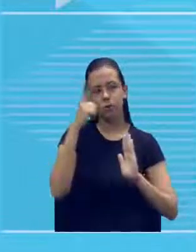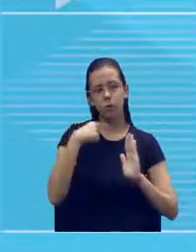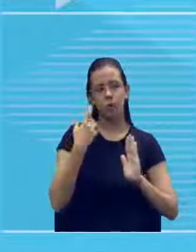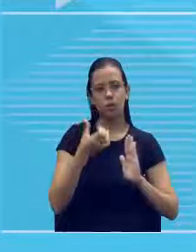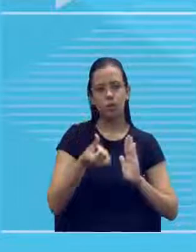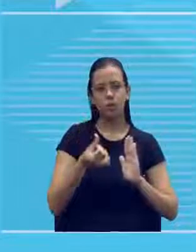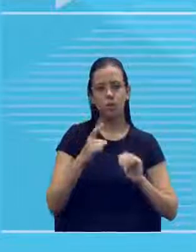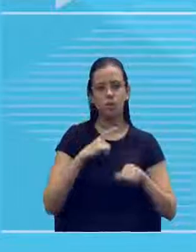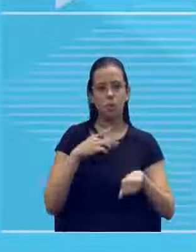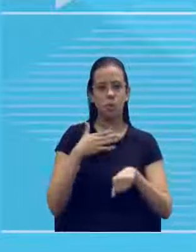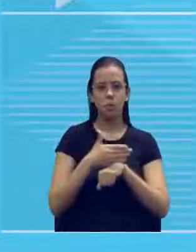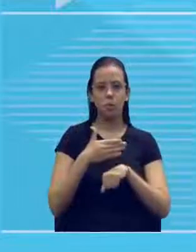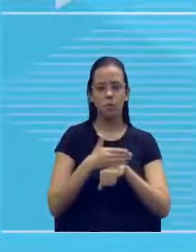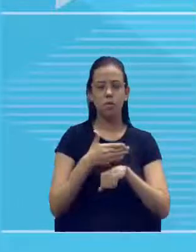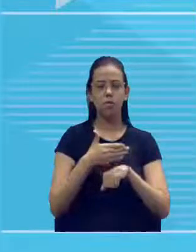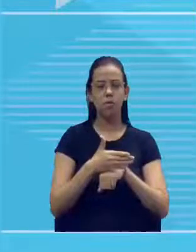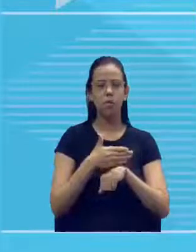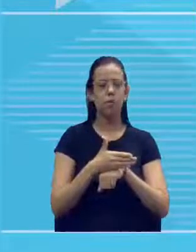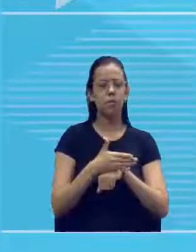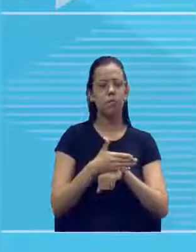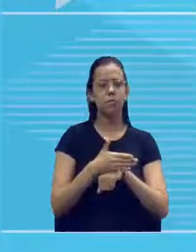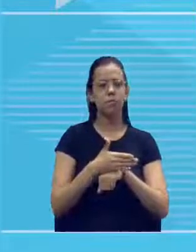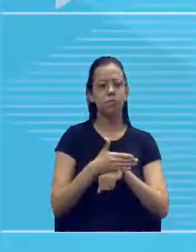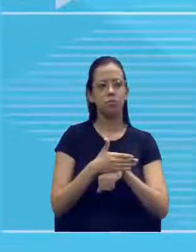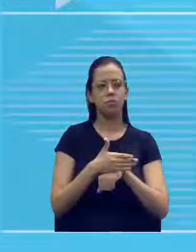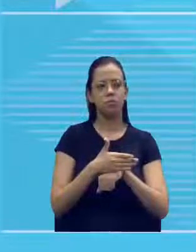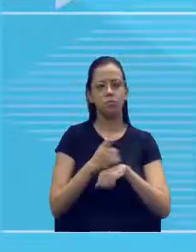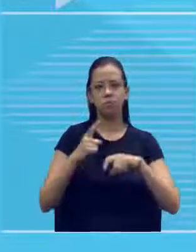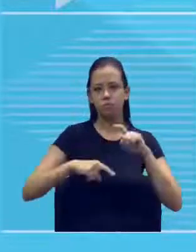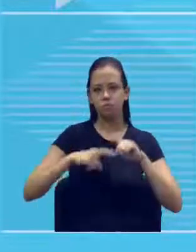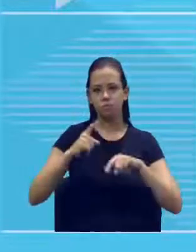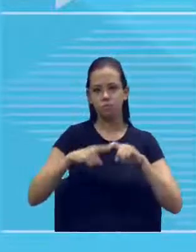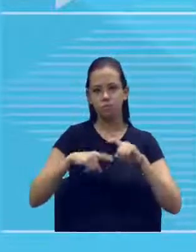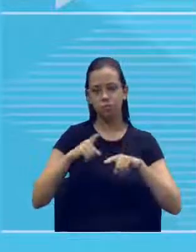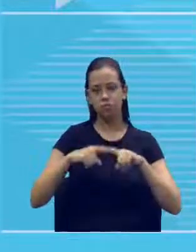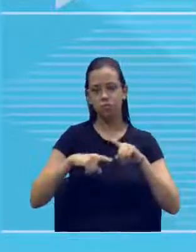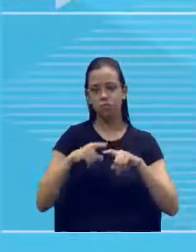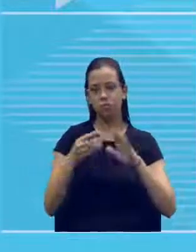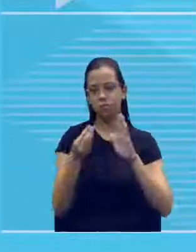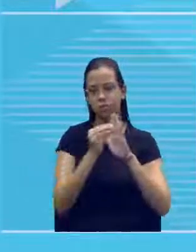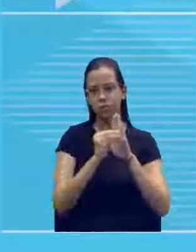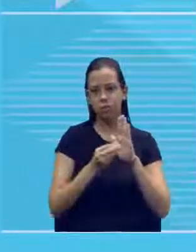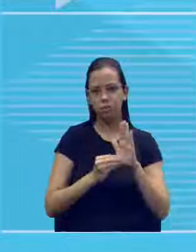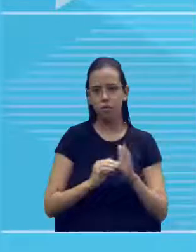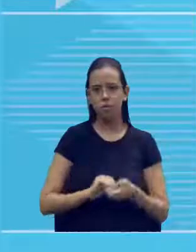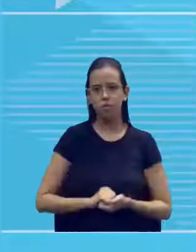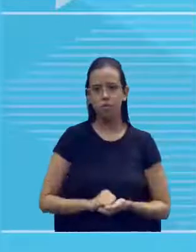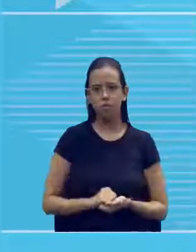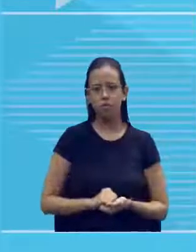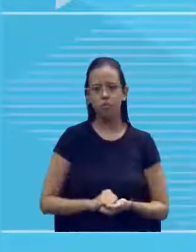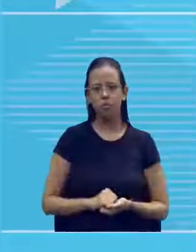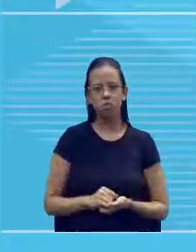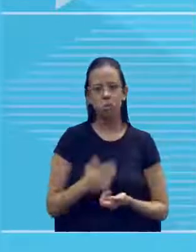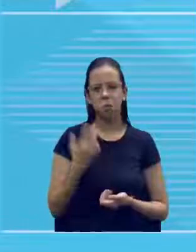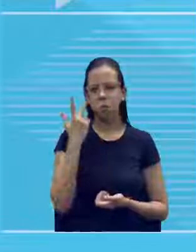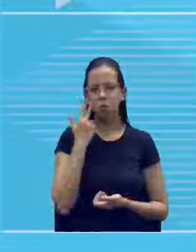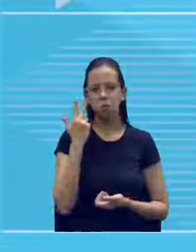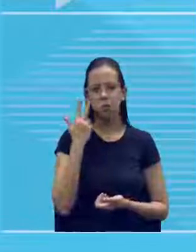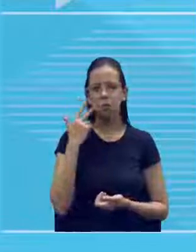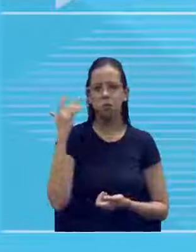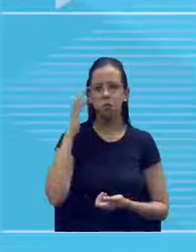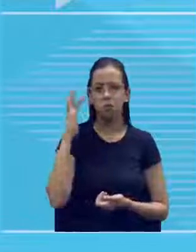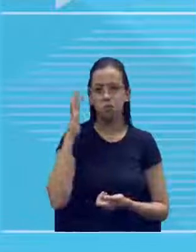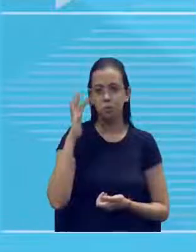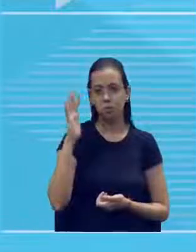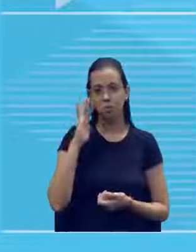carros alegóricos e efeitos cênicos. Imaginem vocês que as danças, né, as